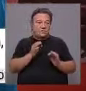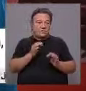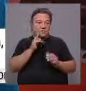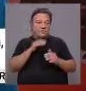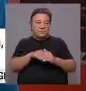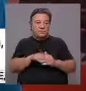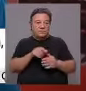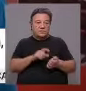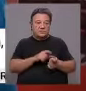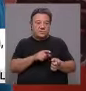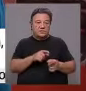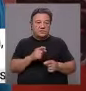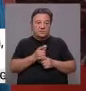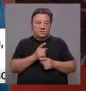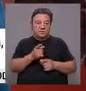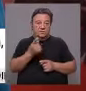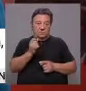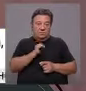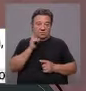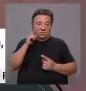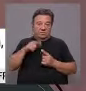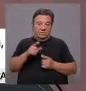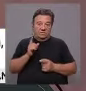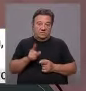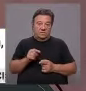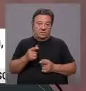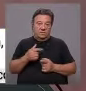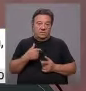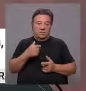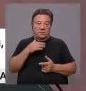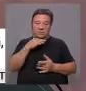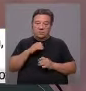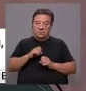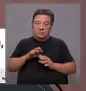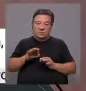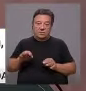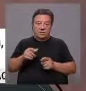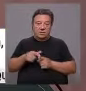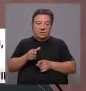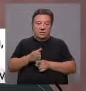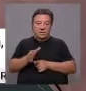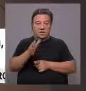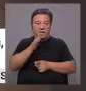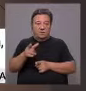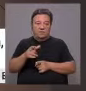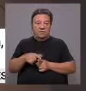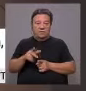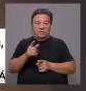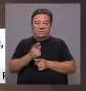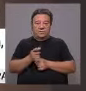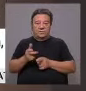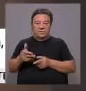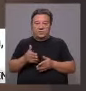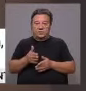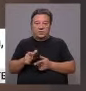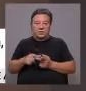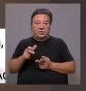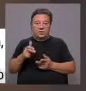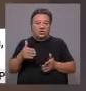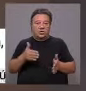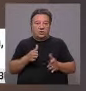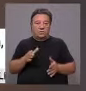destas espécies, uma vez que um dos nossos objetivos é despoluir as linhas de água, quer ribeiras, quer rios da região